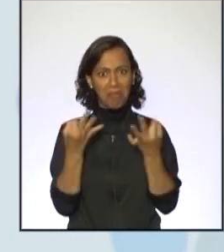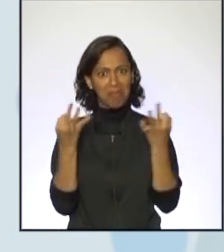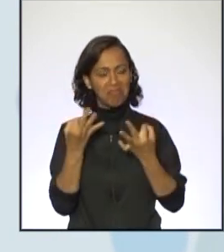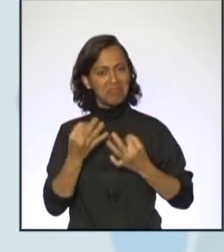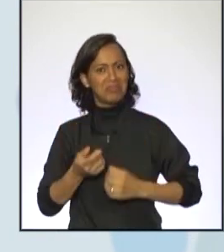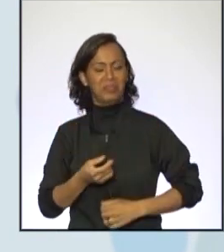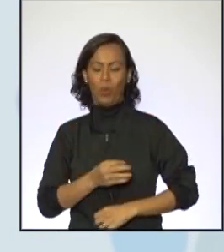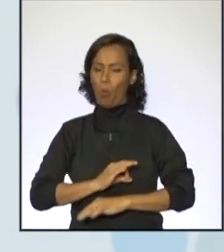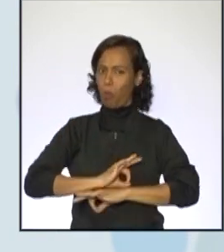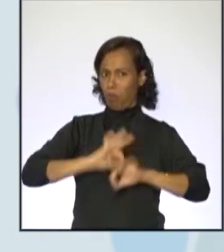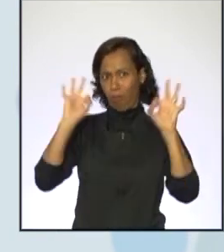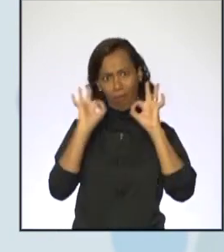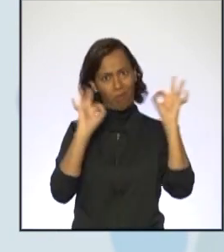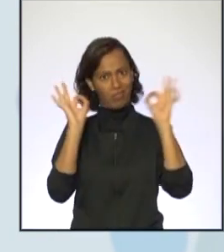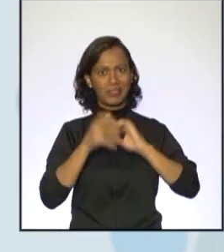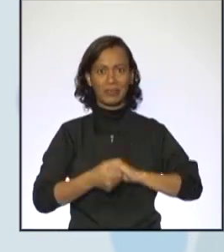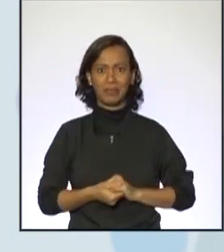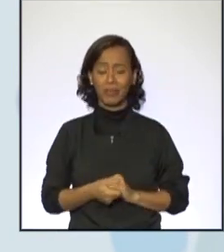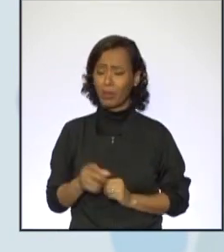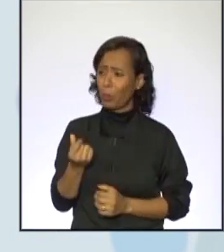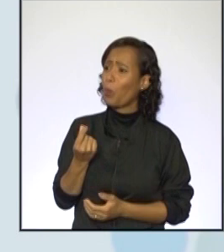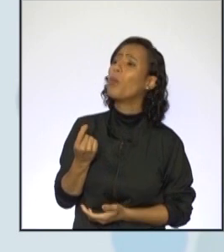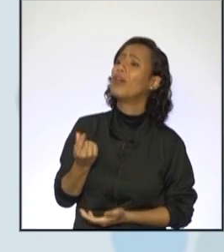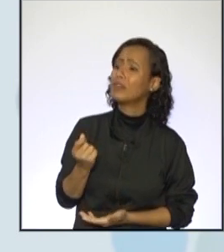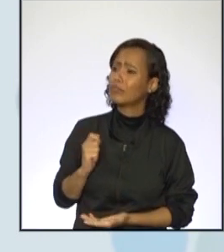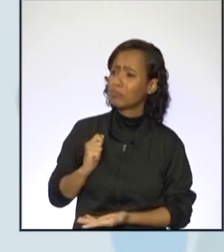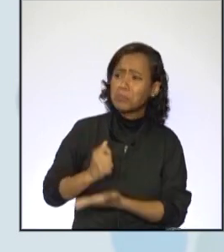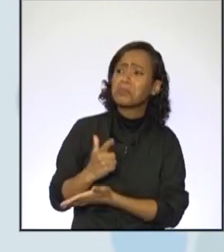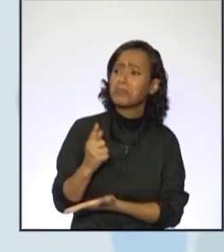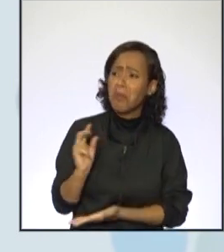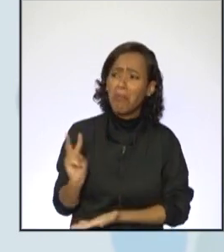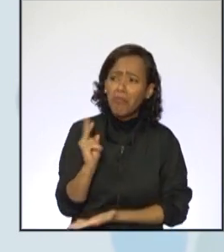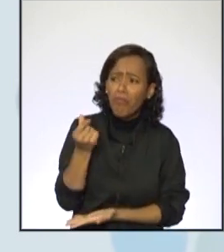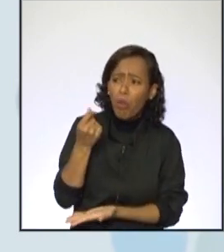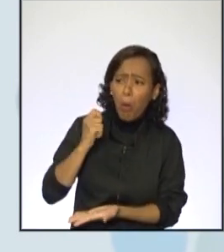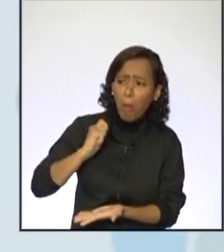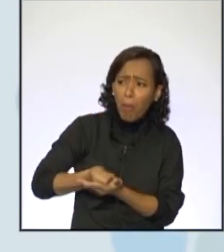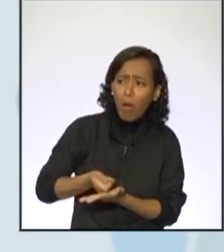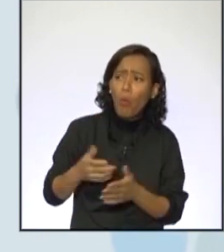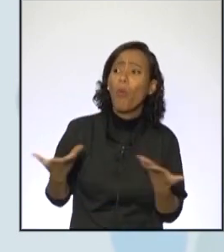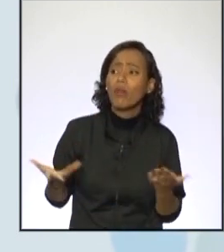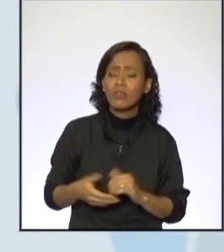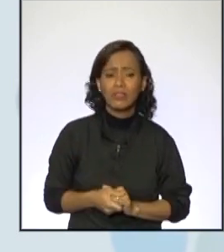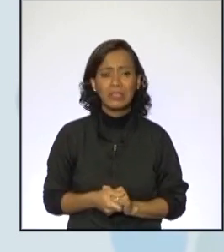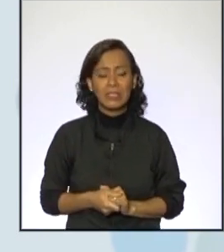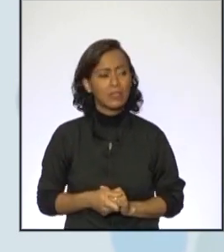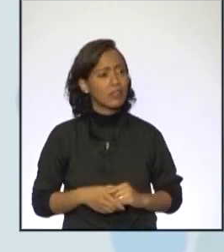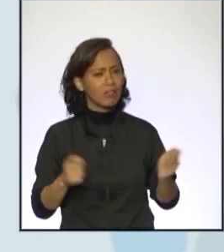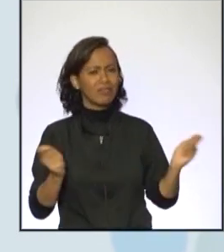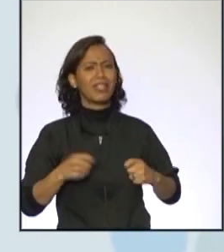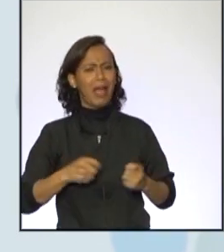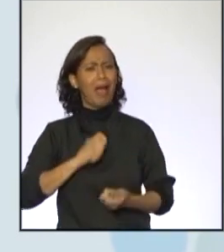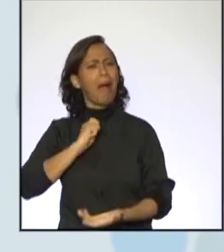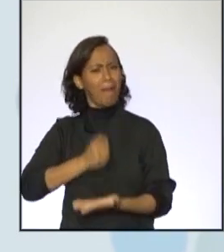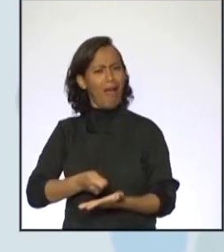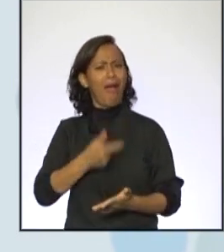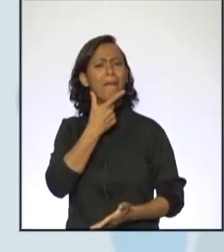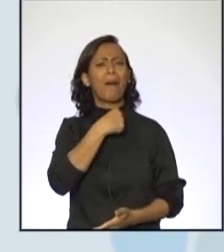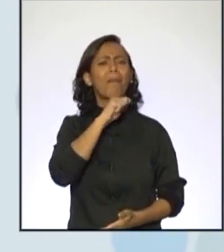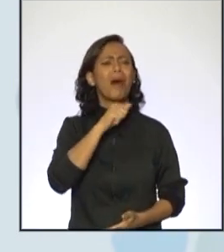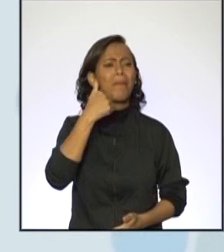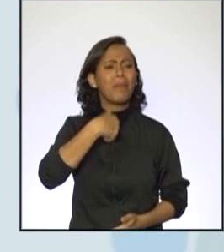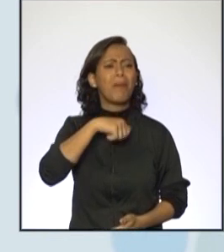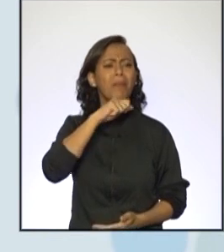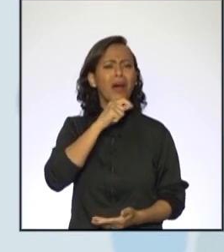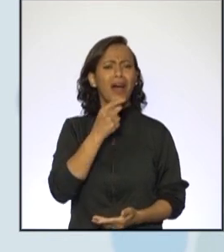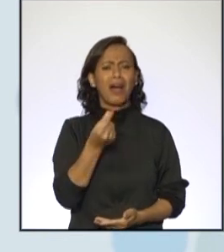ouvido. Super fone de ouvido. Tá. E o preço? Olha, o preço cabe no bolso dos seus pais. Pois é,